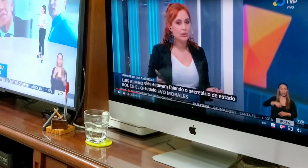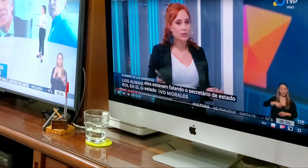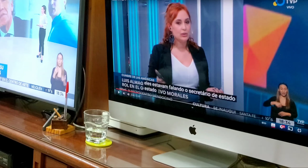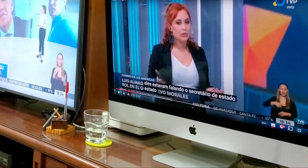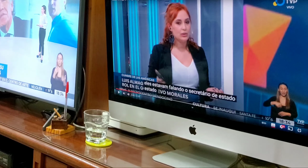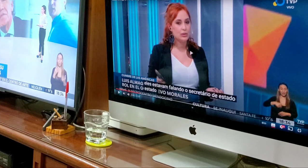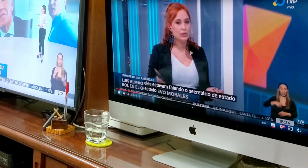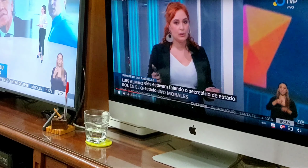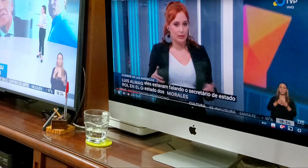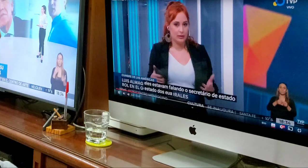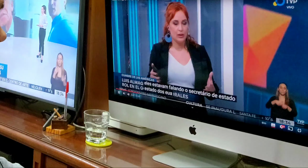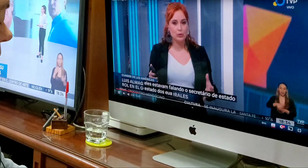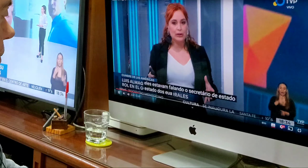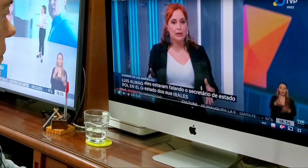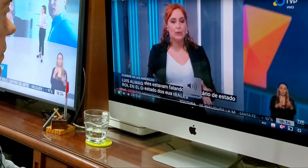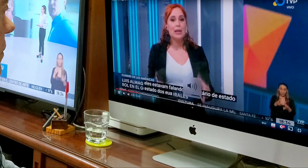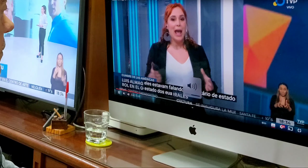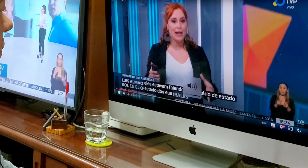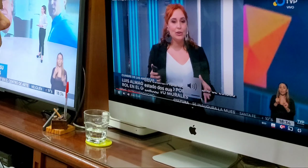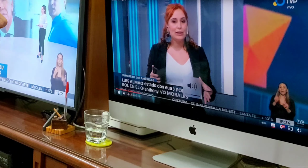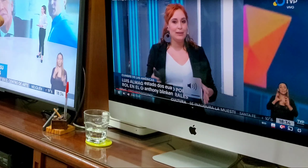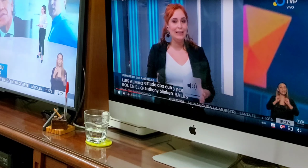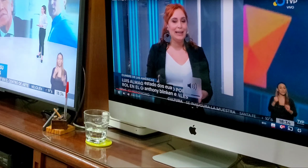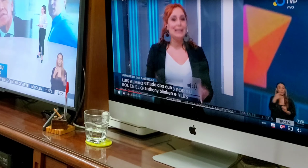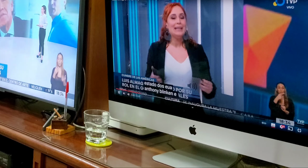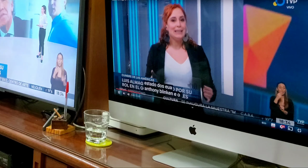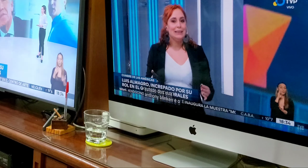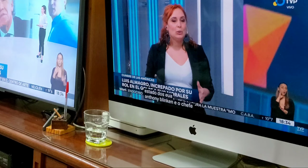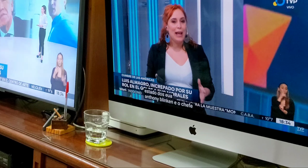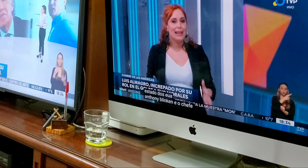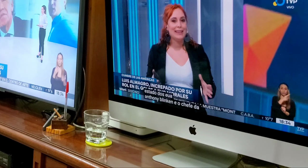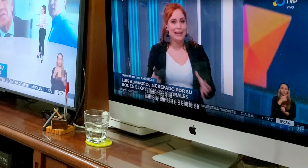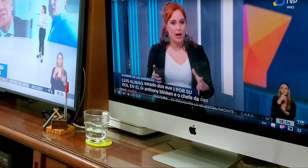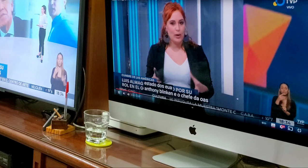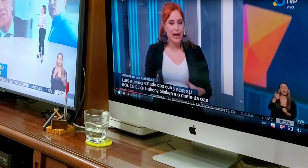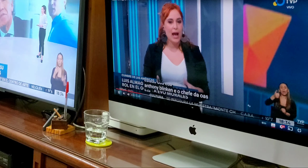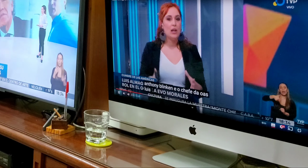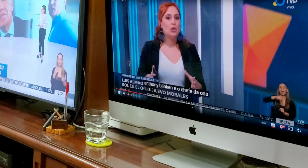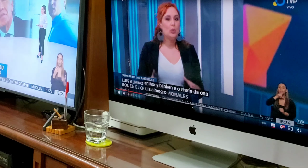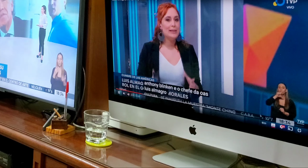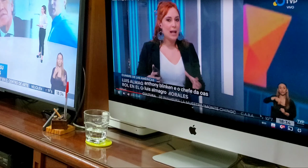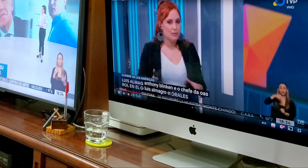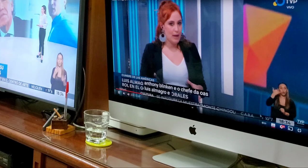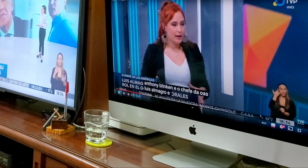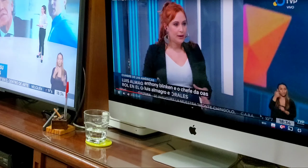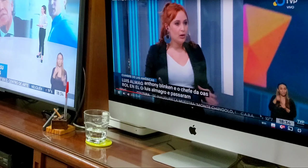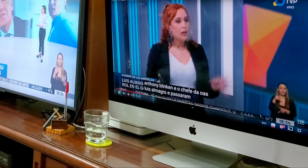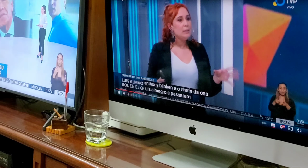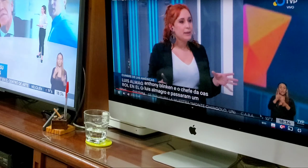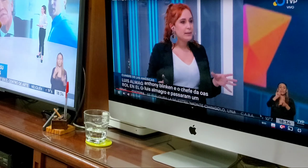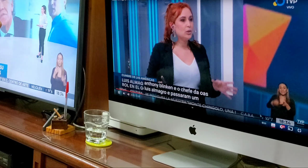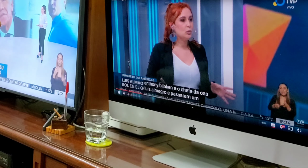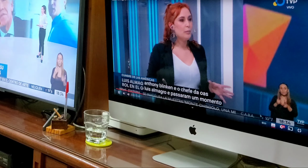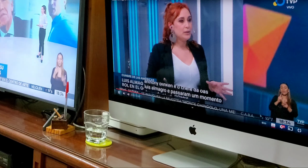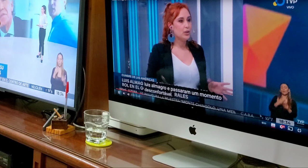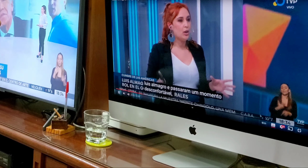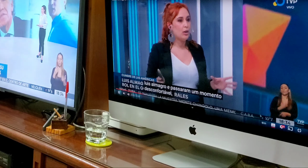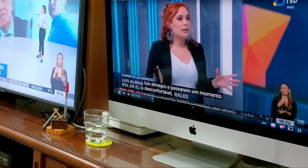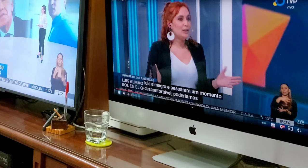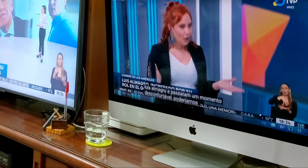Argentina. De Estados Unidos, Anthony Blinken y el titular de la OEA, Luis Almagro. Y pasaron